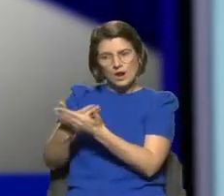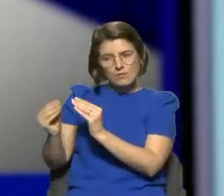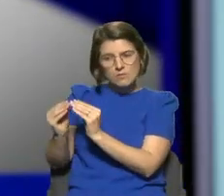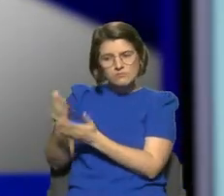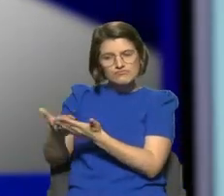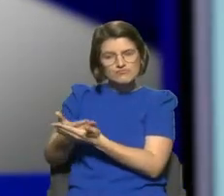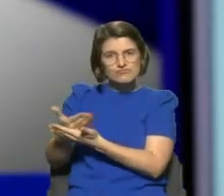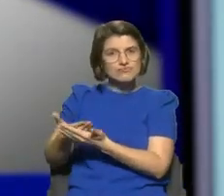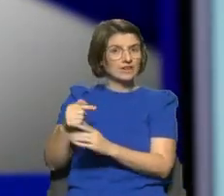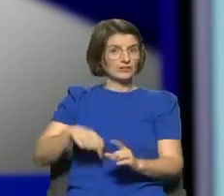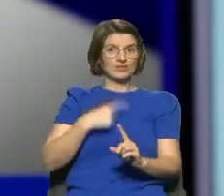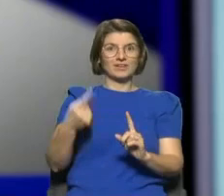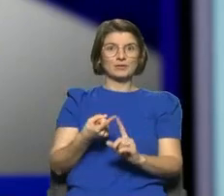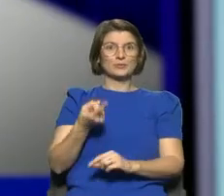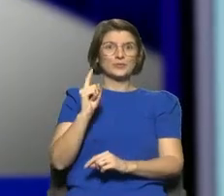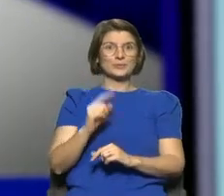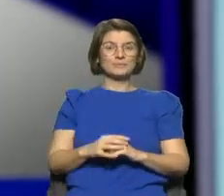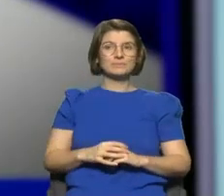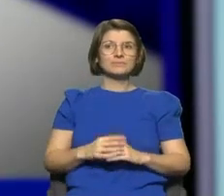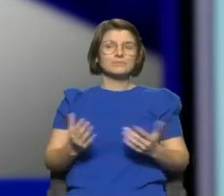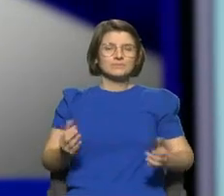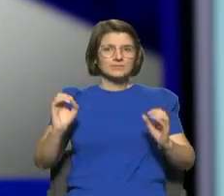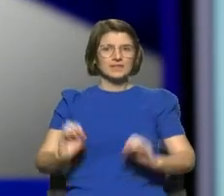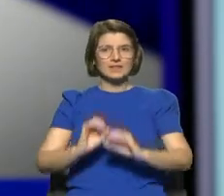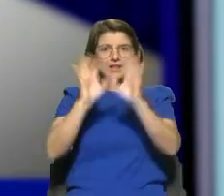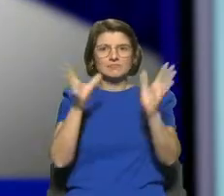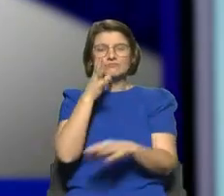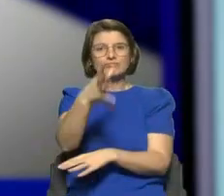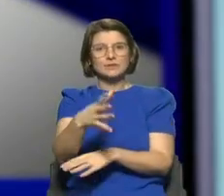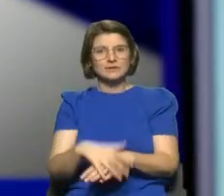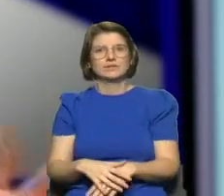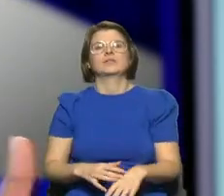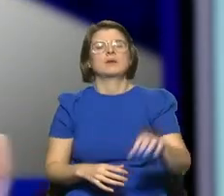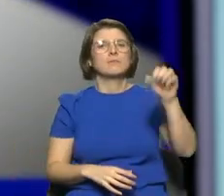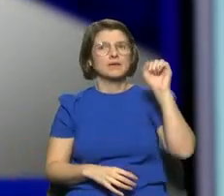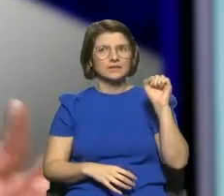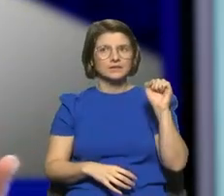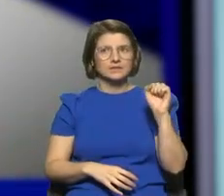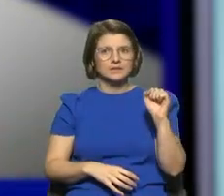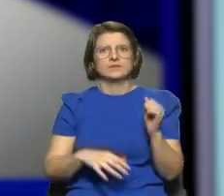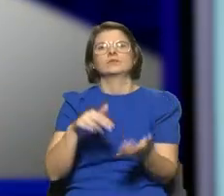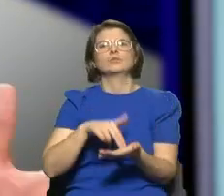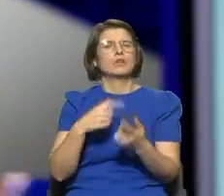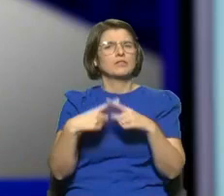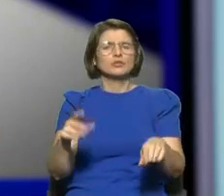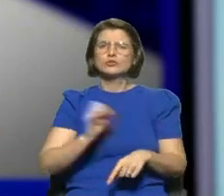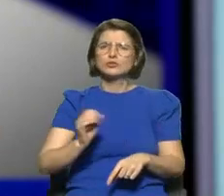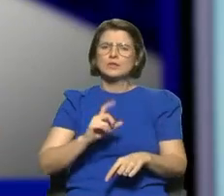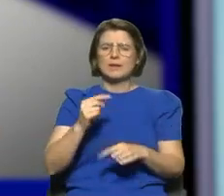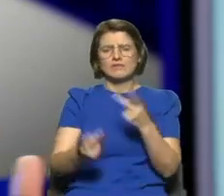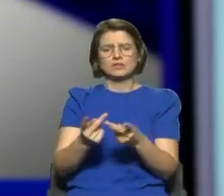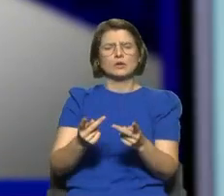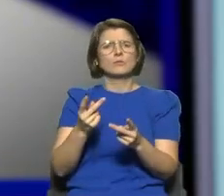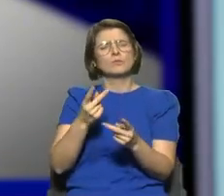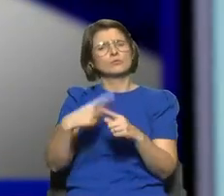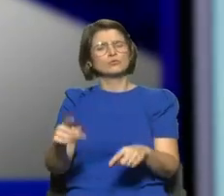ano isto não aconteceu e portanto vamos ser Claros o partido socialista não mudou a sua posição nem a sua apreciação em